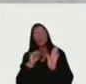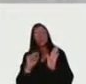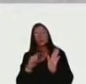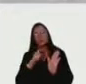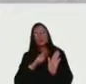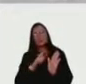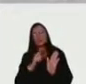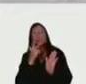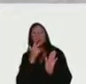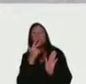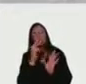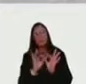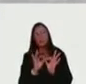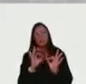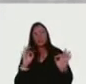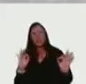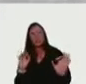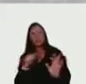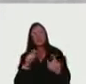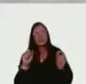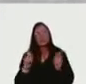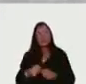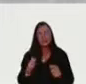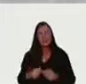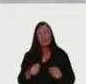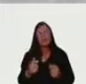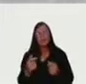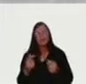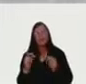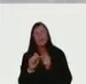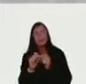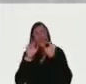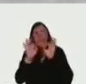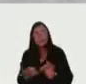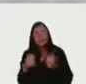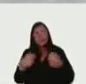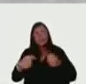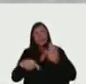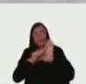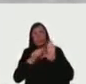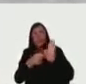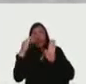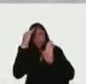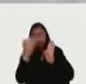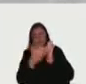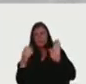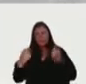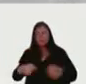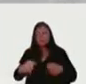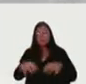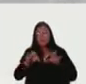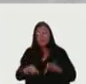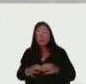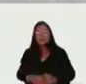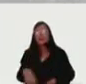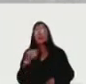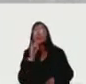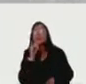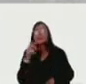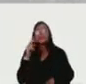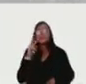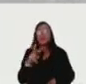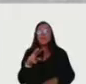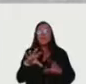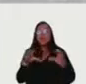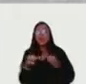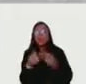dizer assim, da possibilidade de fazer acontecer em nossa cidade. Então, quando a gente olha, por exemplo, os membros que compõem o